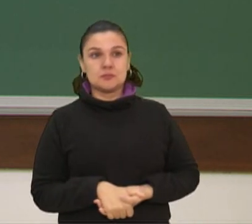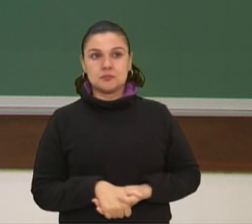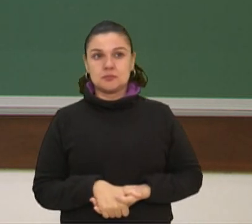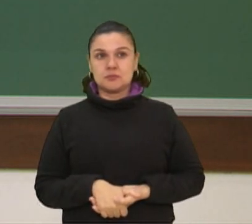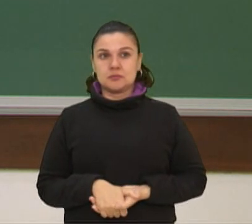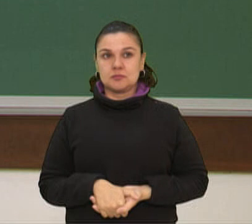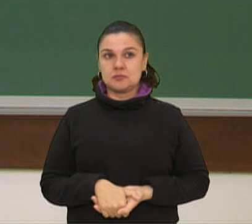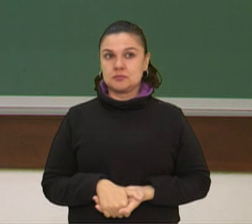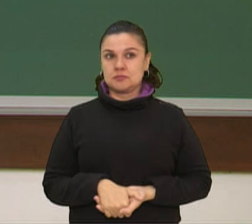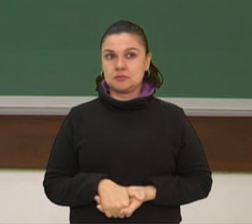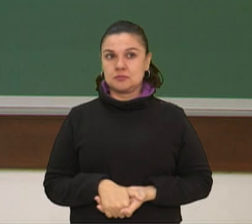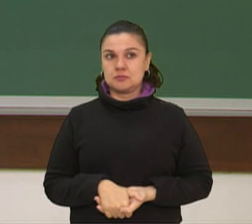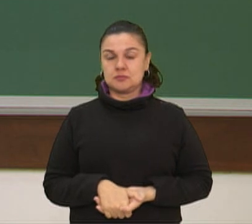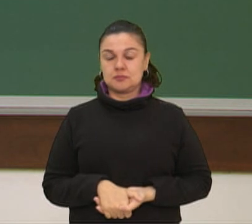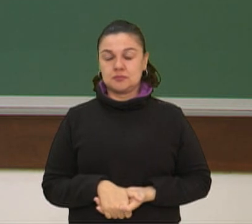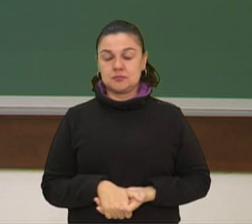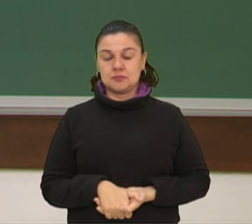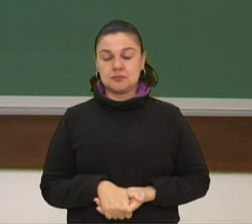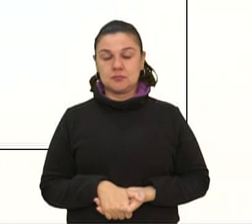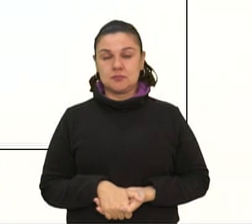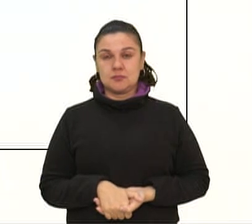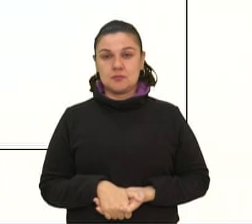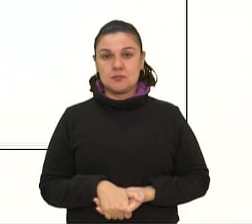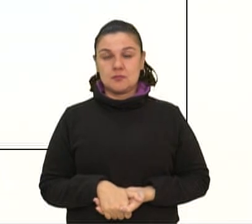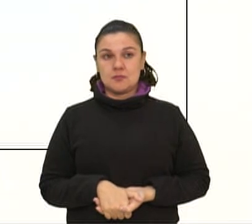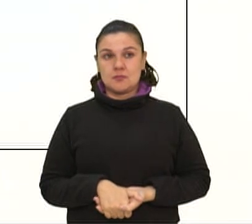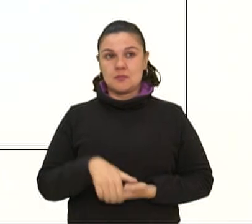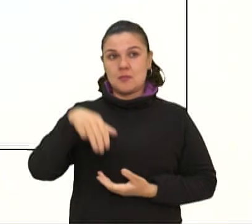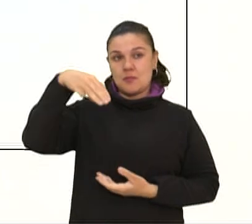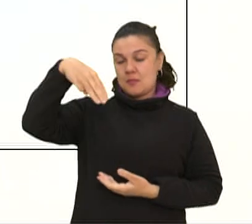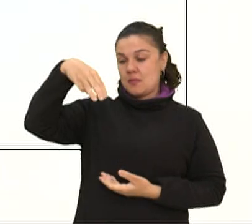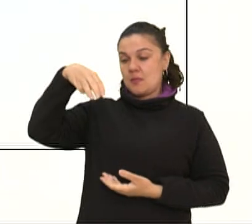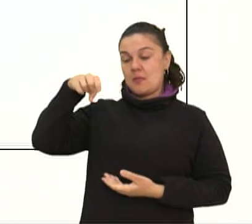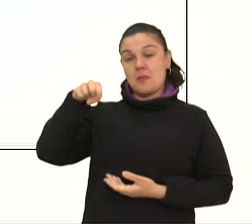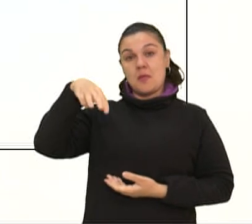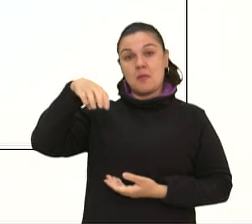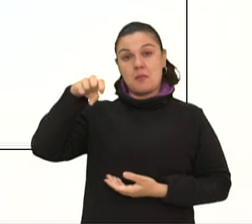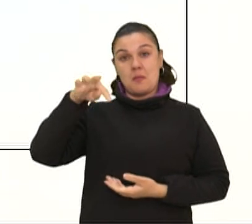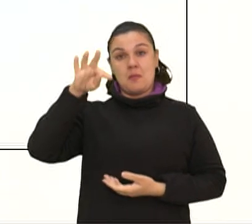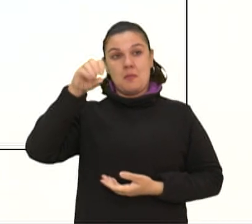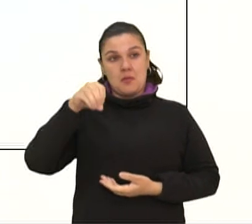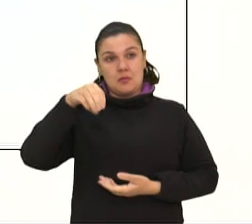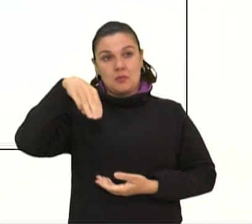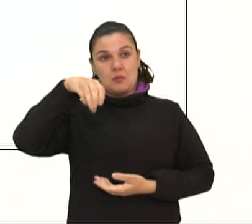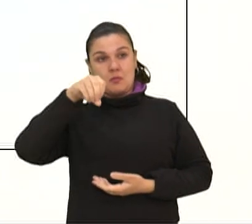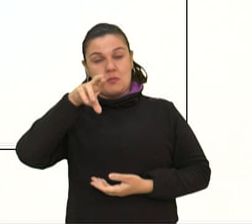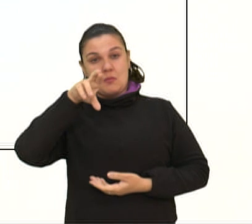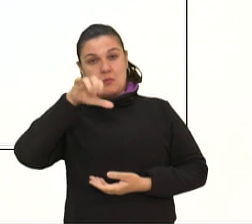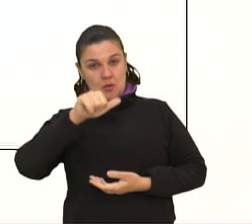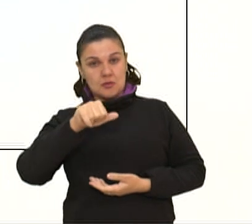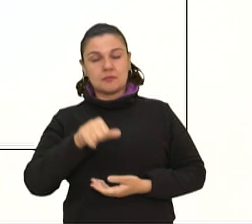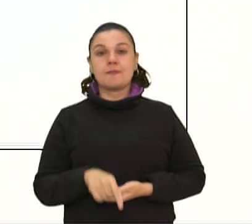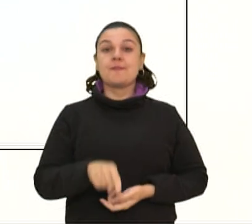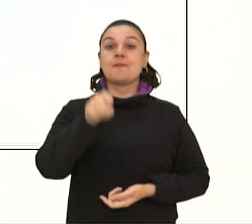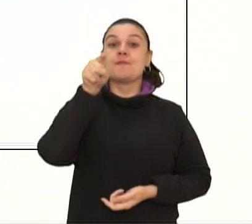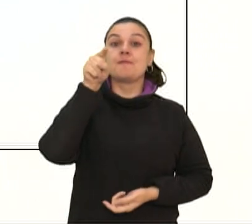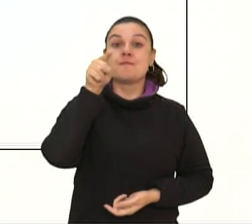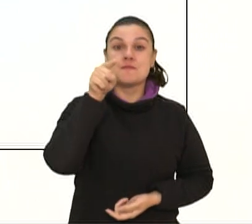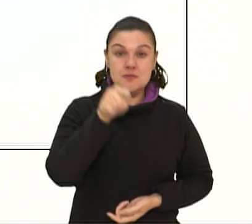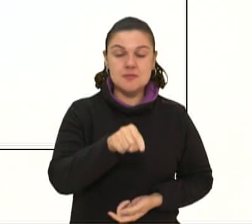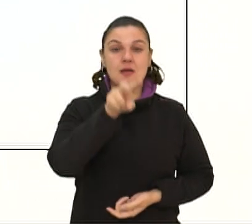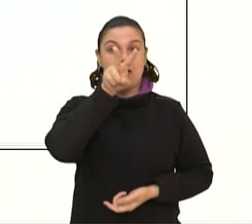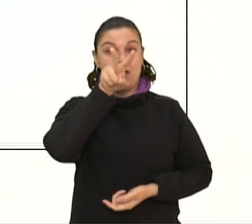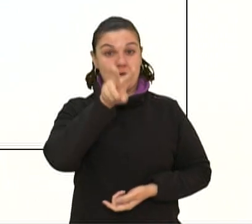a nós, o que é externo não temos controle nenhum. Isso é o centro